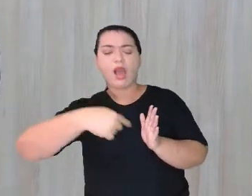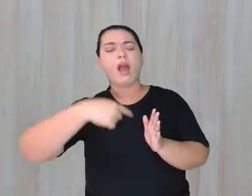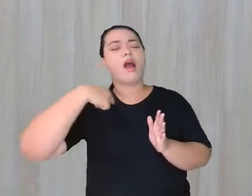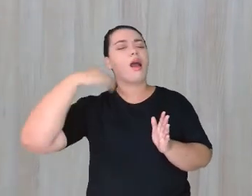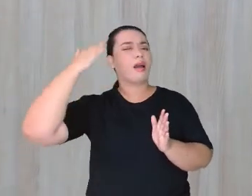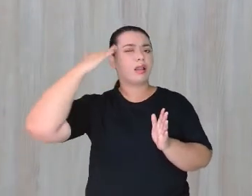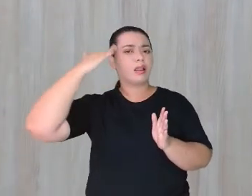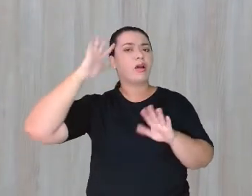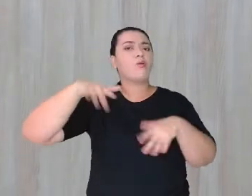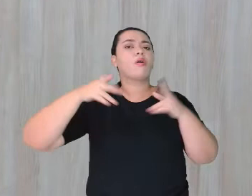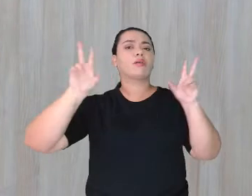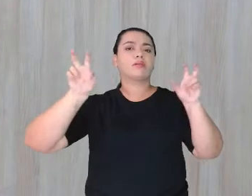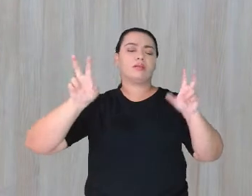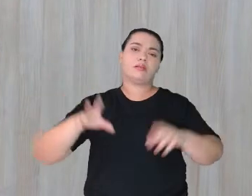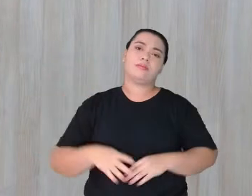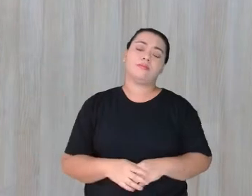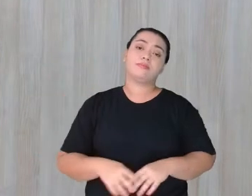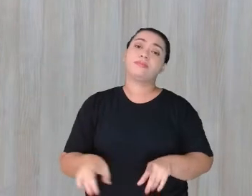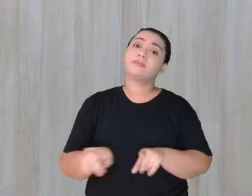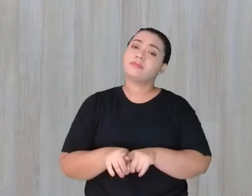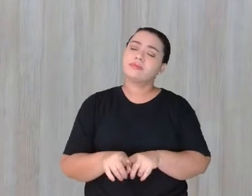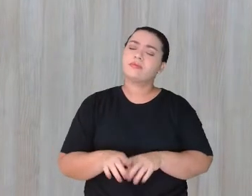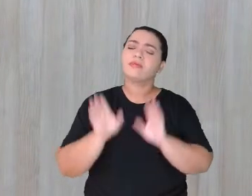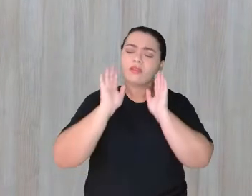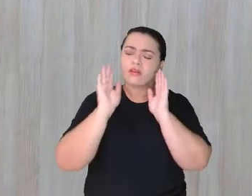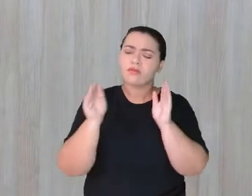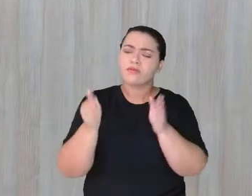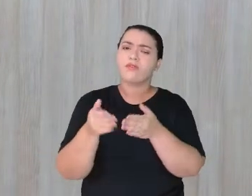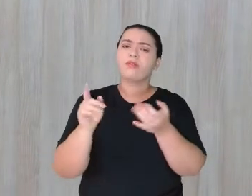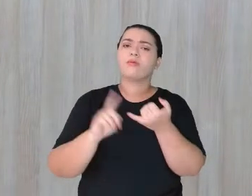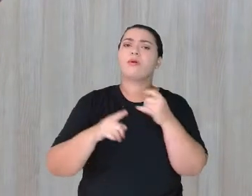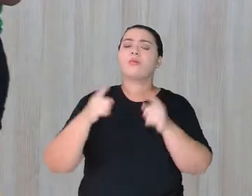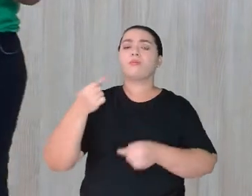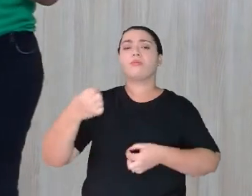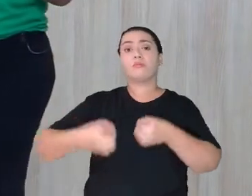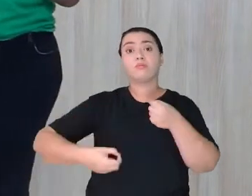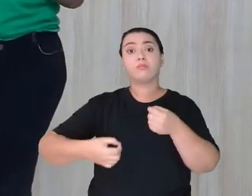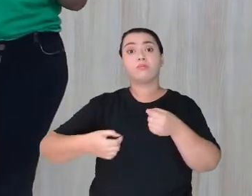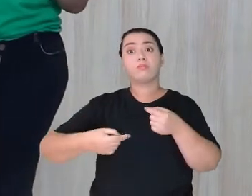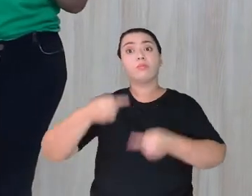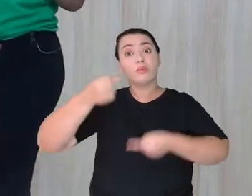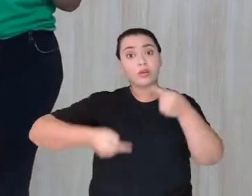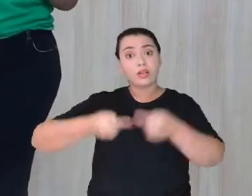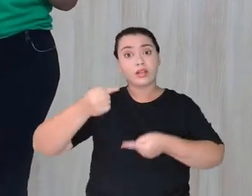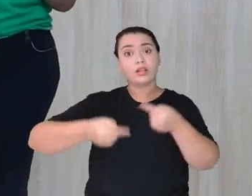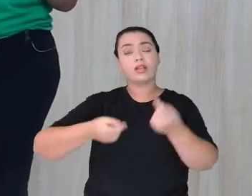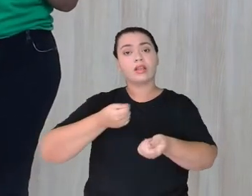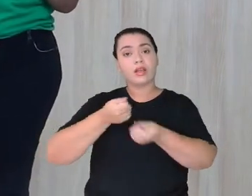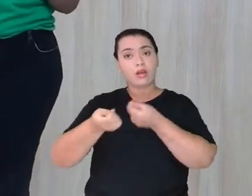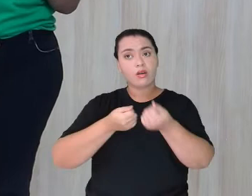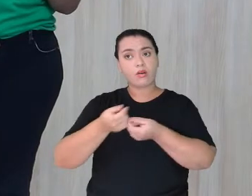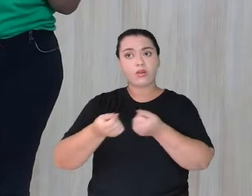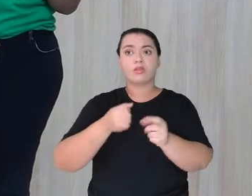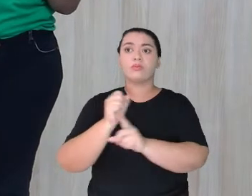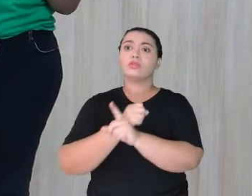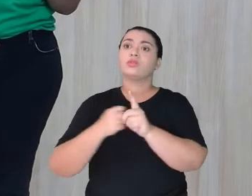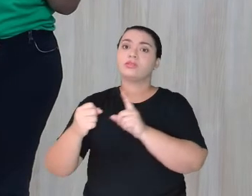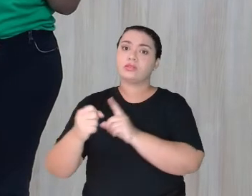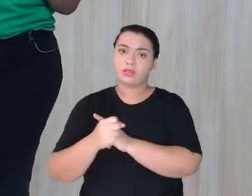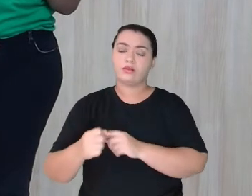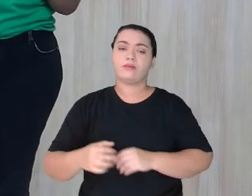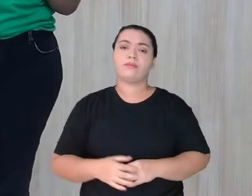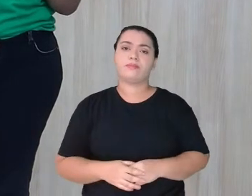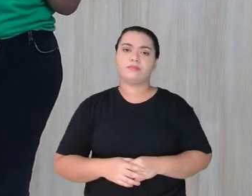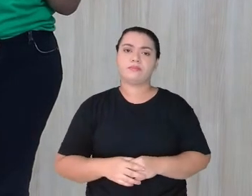tema abordado. Foco em temas sociais, políticos e econômicos. É muito comum que reportagens tenham